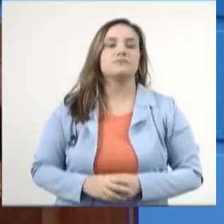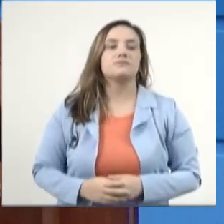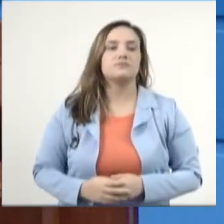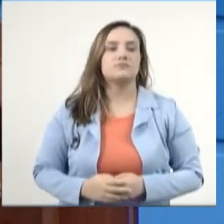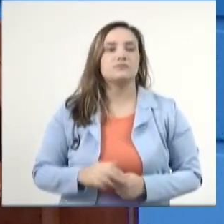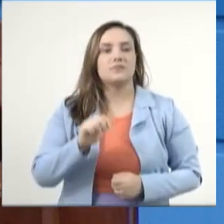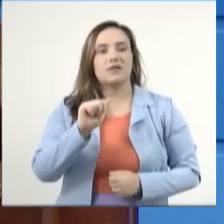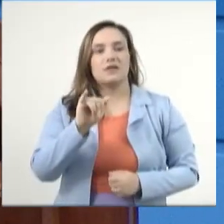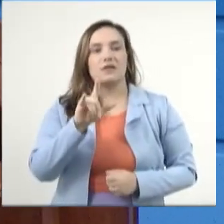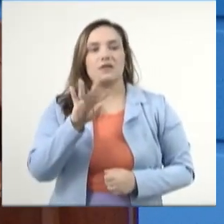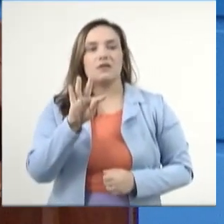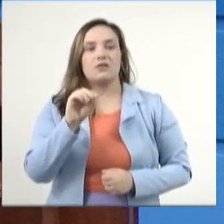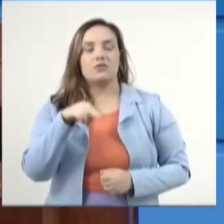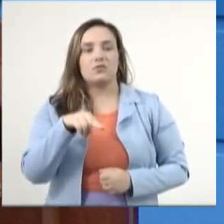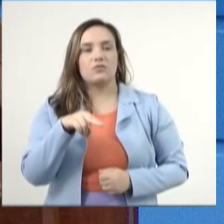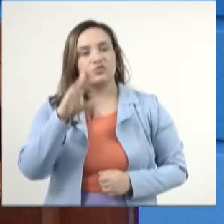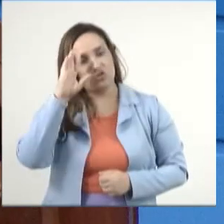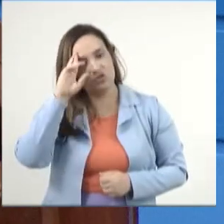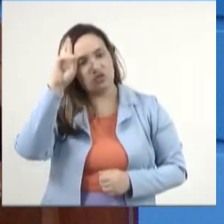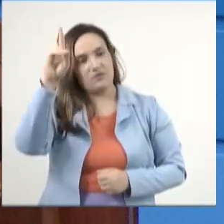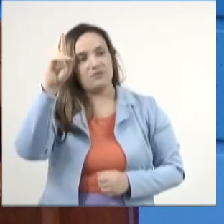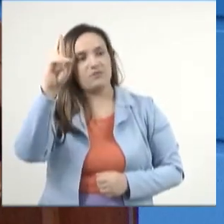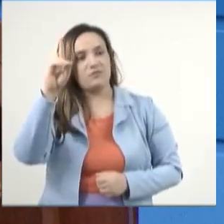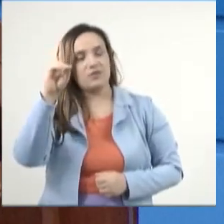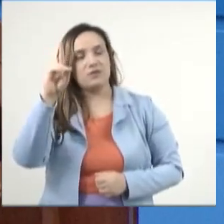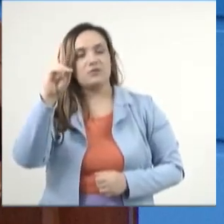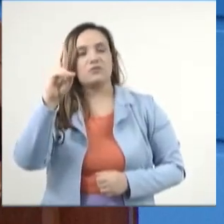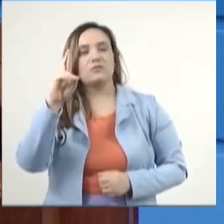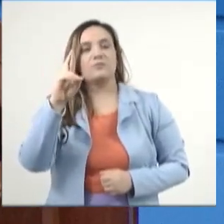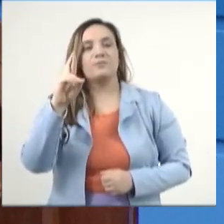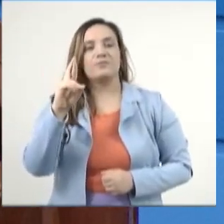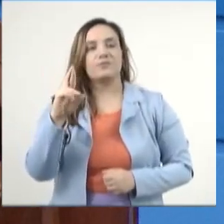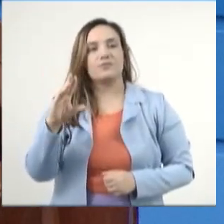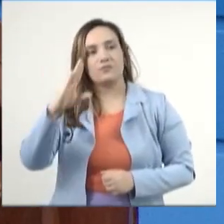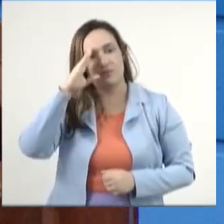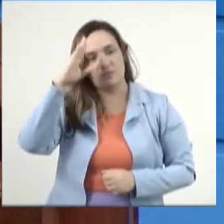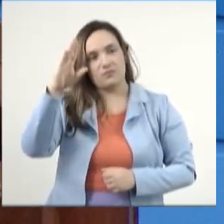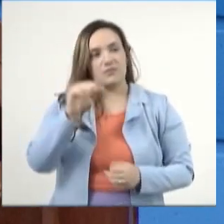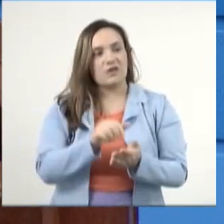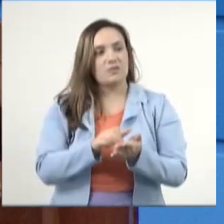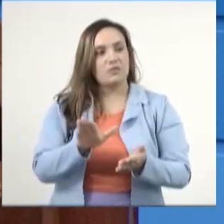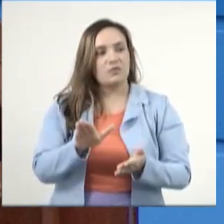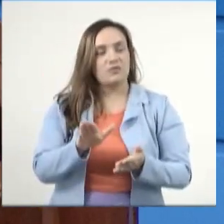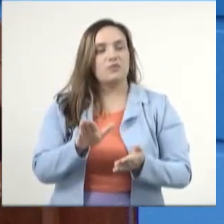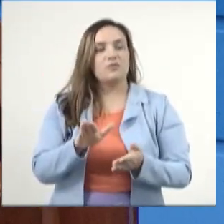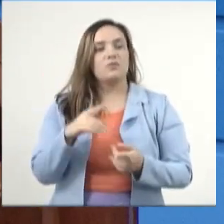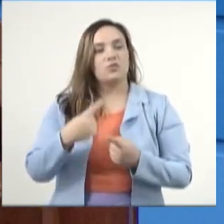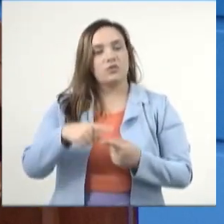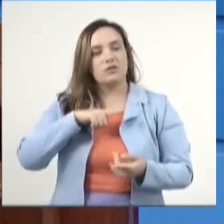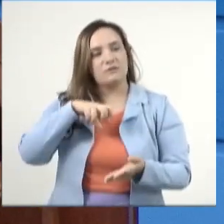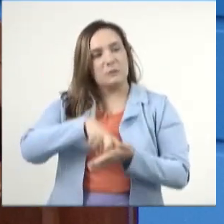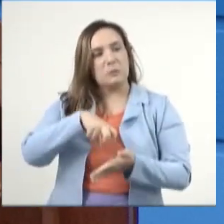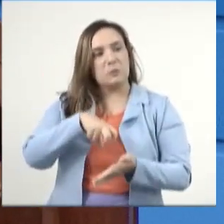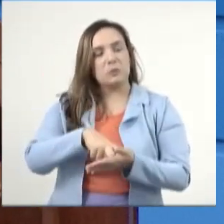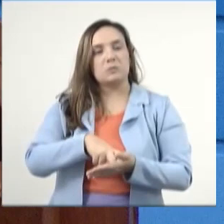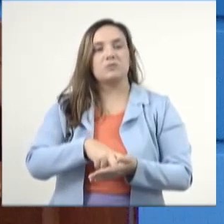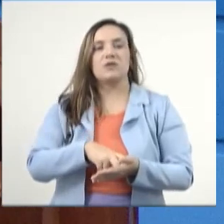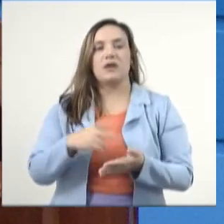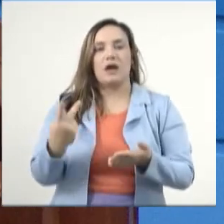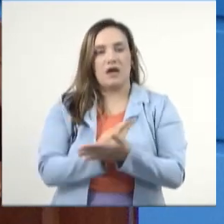Ailton Gonçalves Moraes Barros, capitão reformado do Exército, expulso após punições